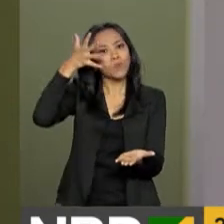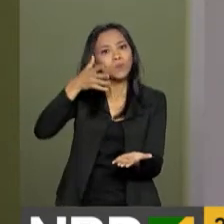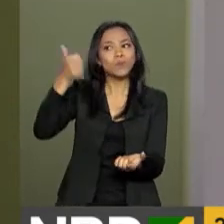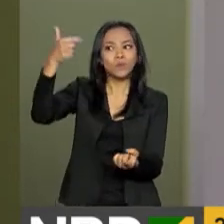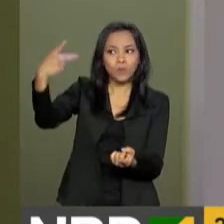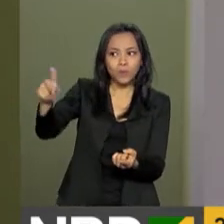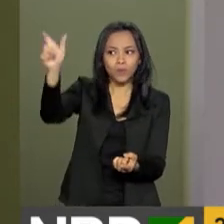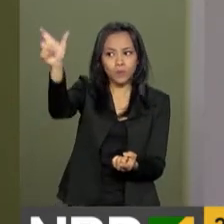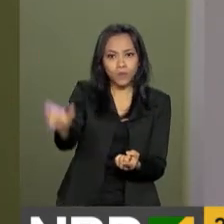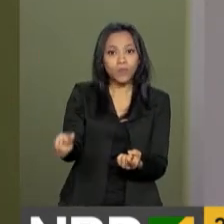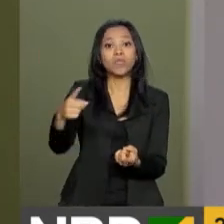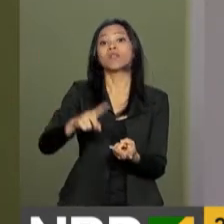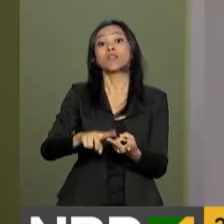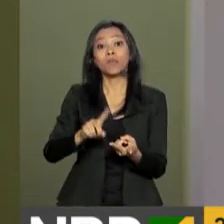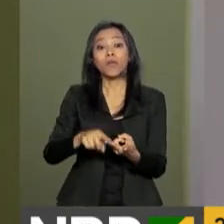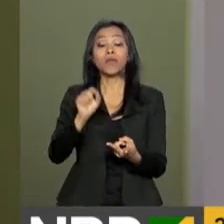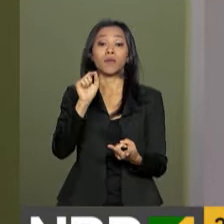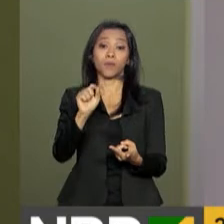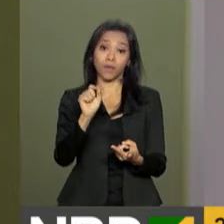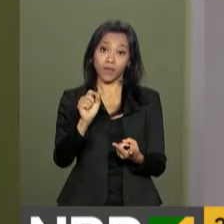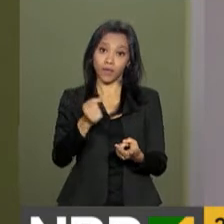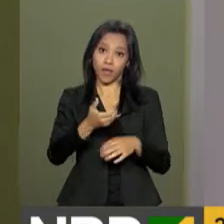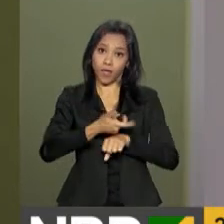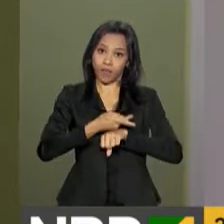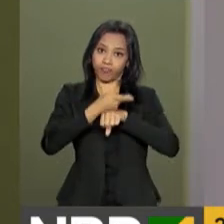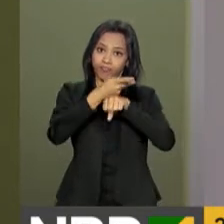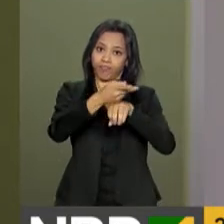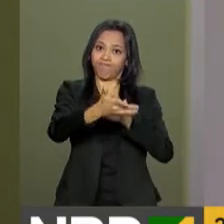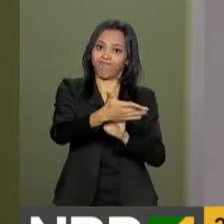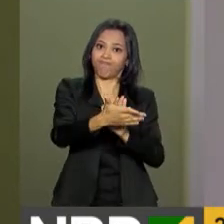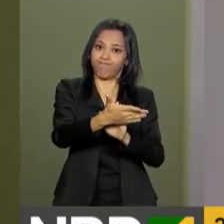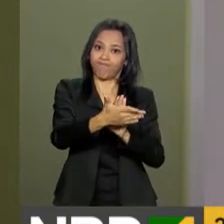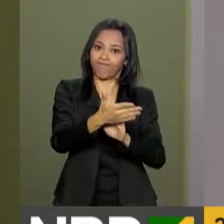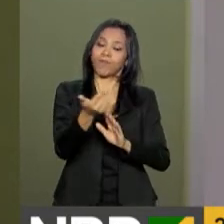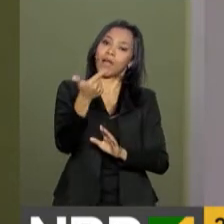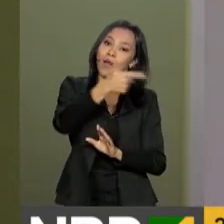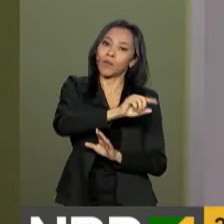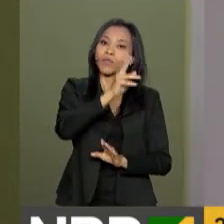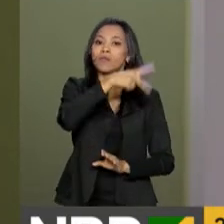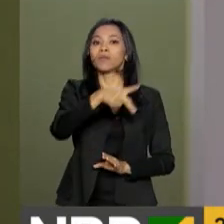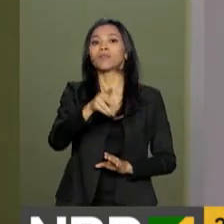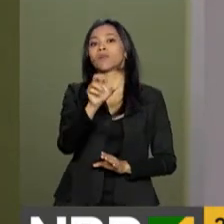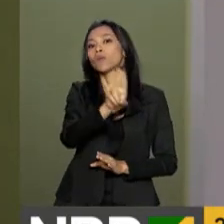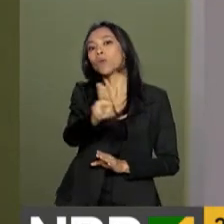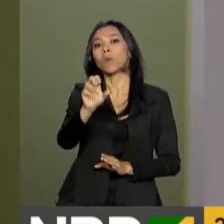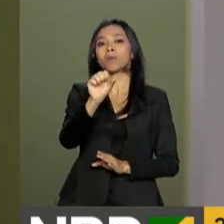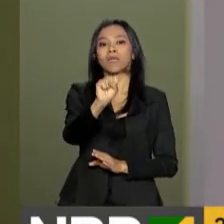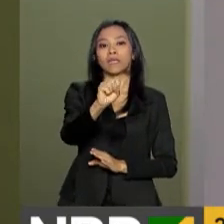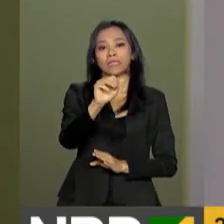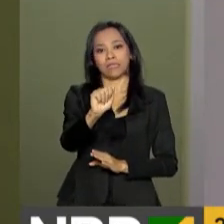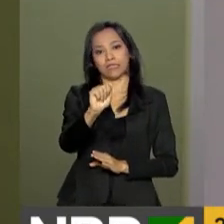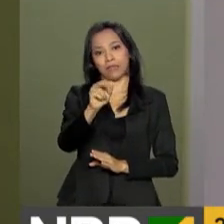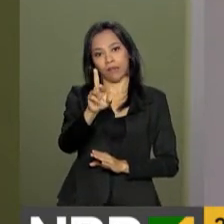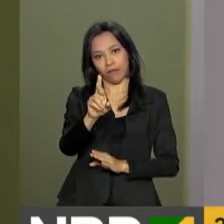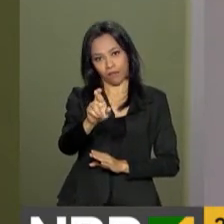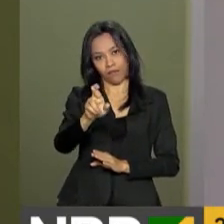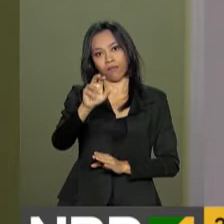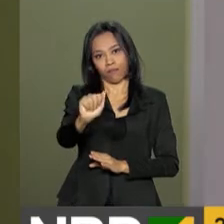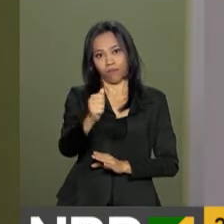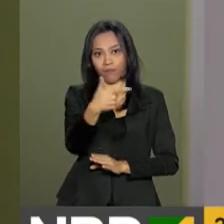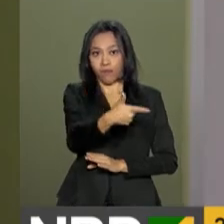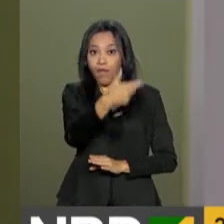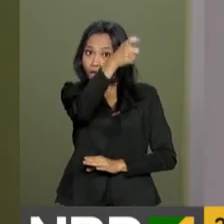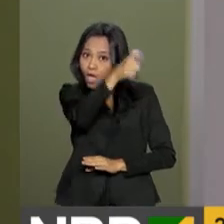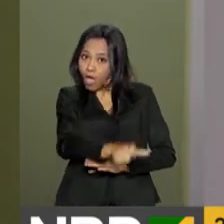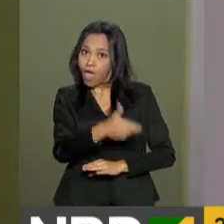também a condecoração outorgada a professora sarah walker que é professora que ajudou